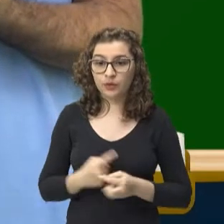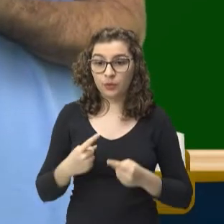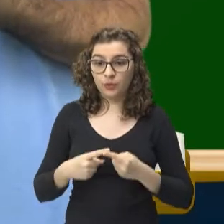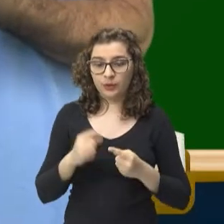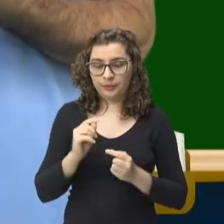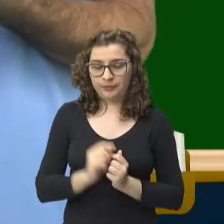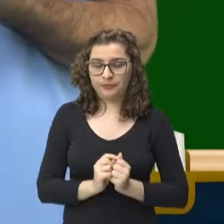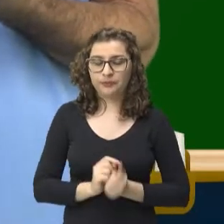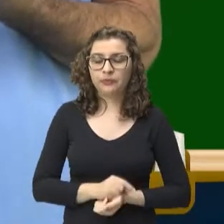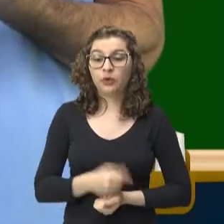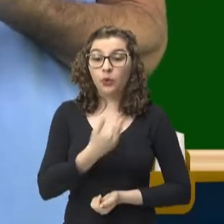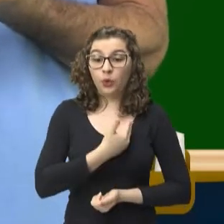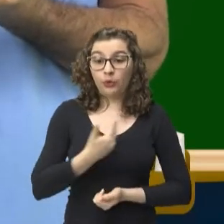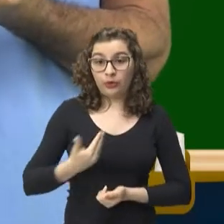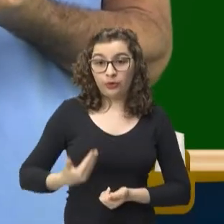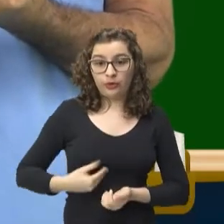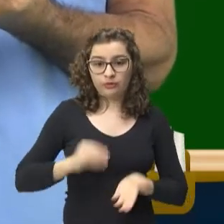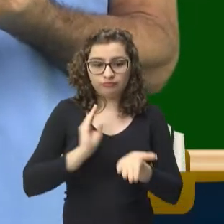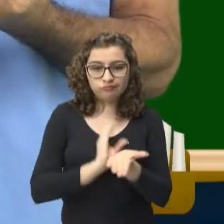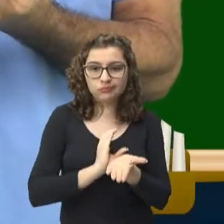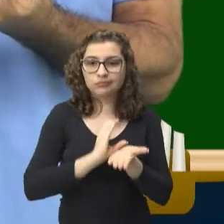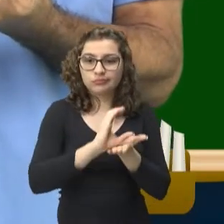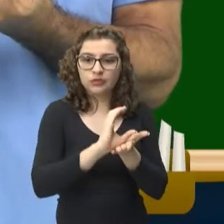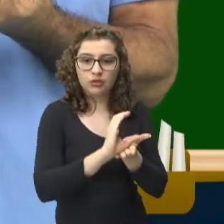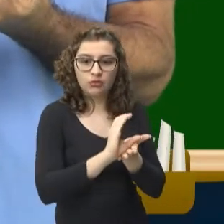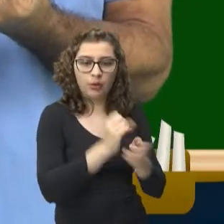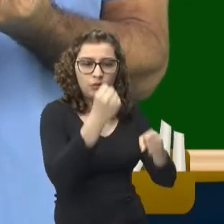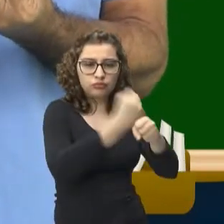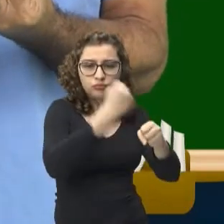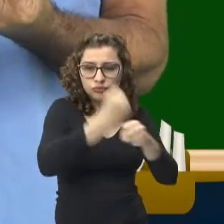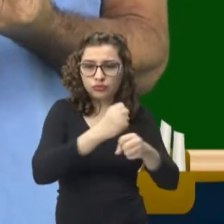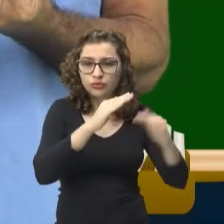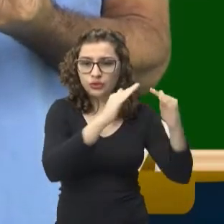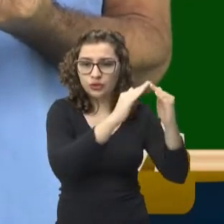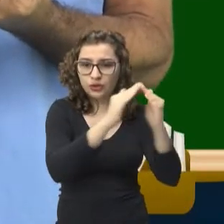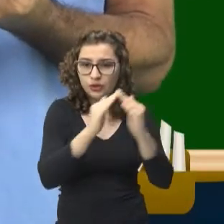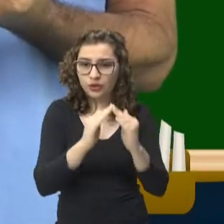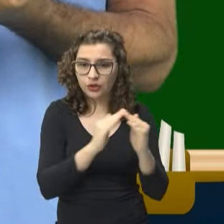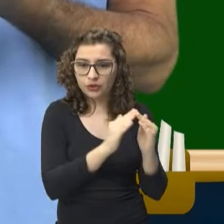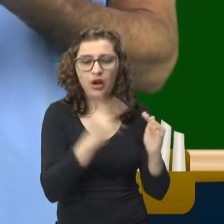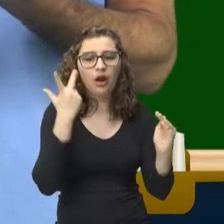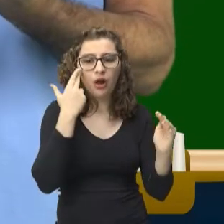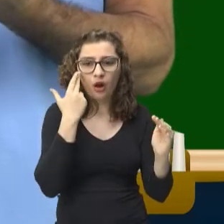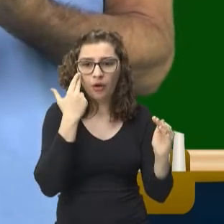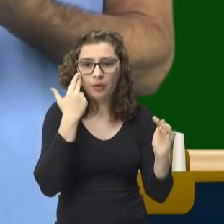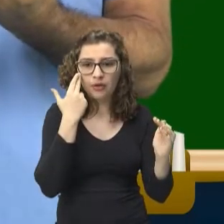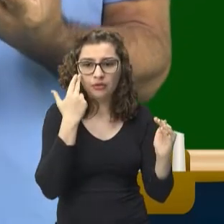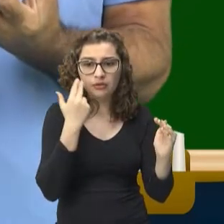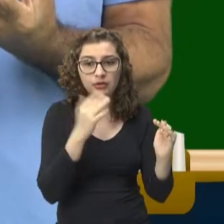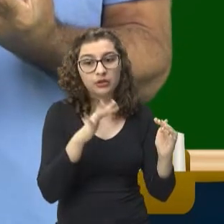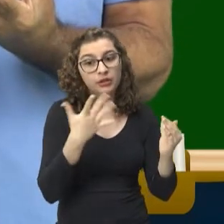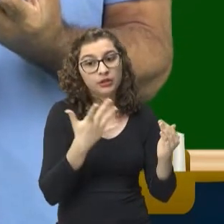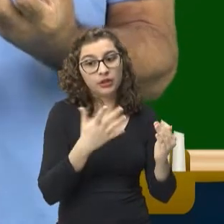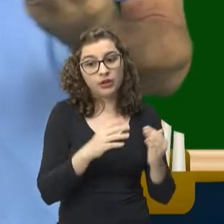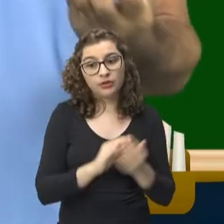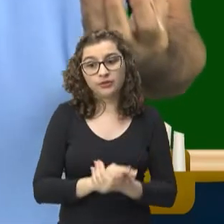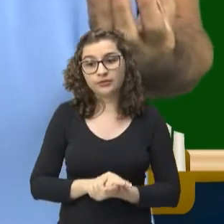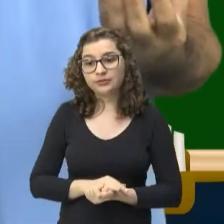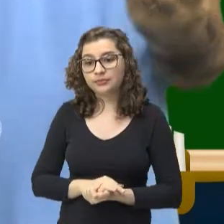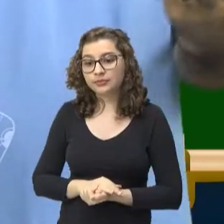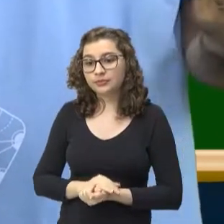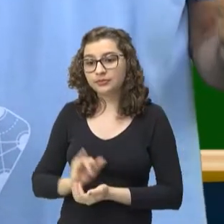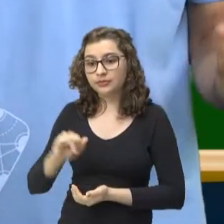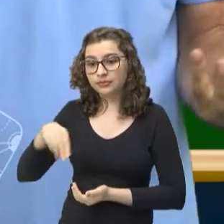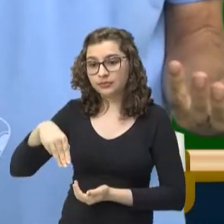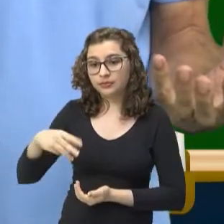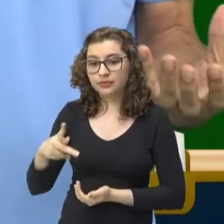governo destina recurso para construir casas populares, esse recurso vem dos impostos. E tem gente,